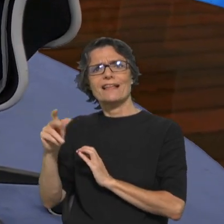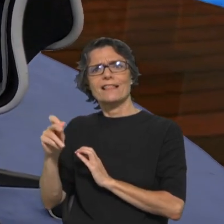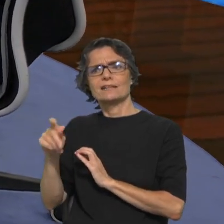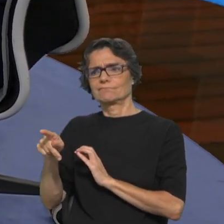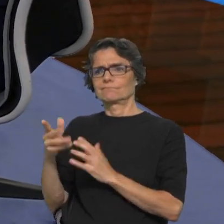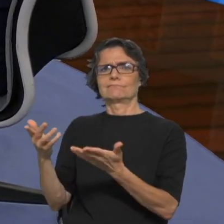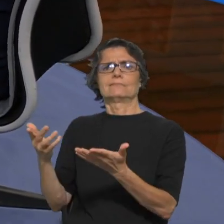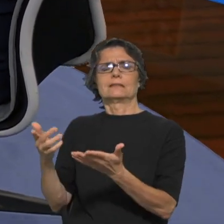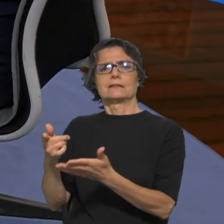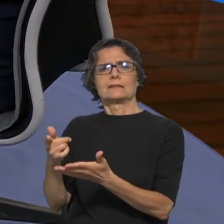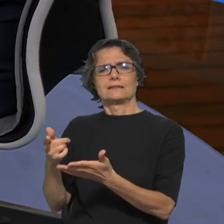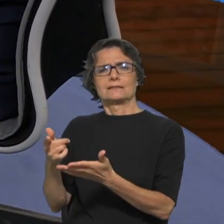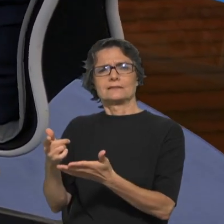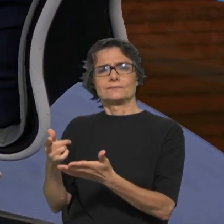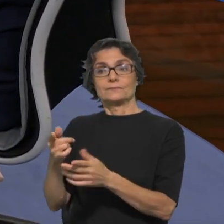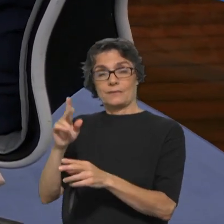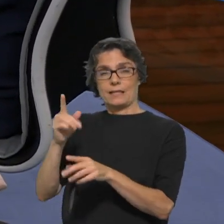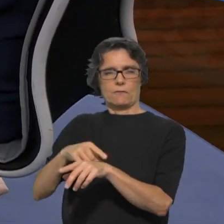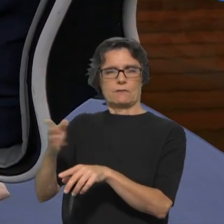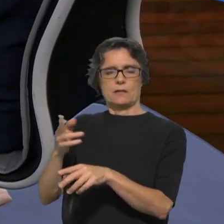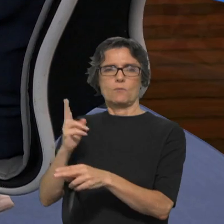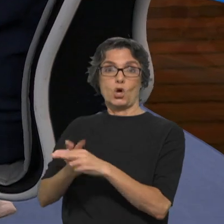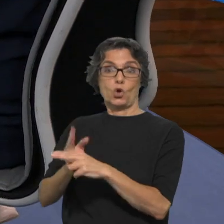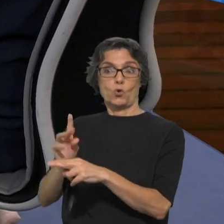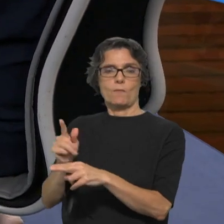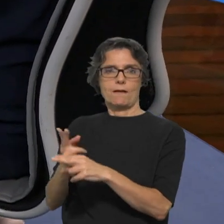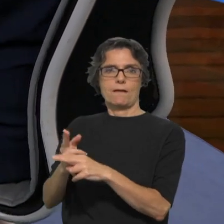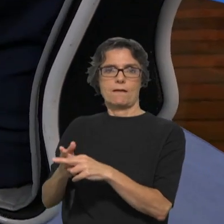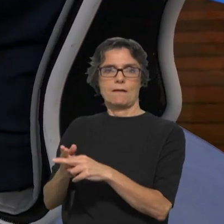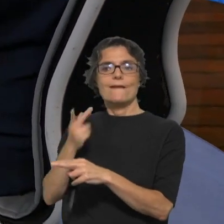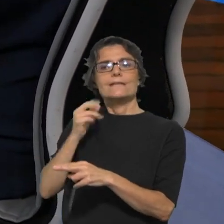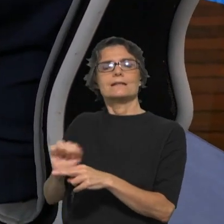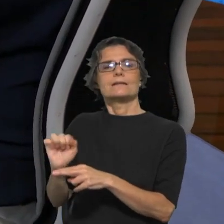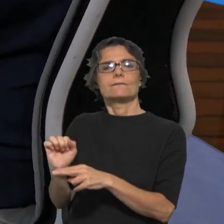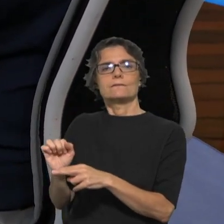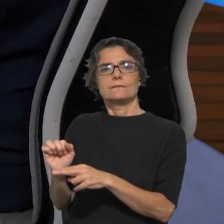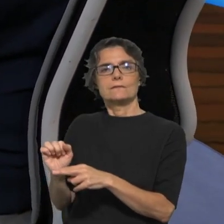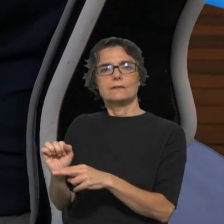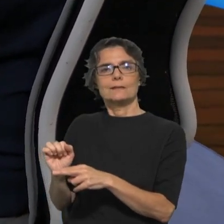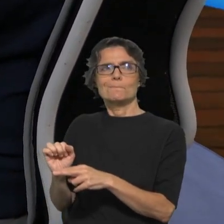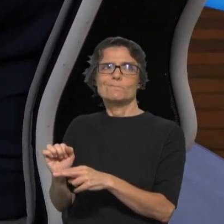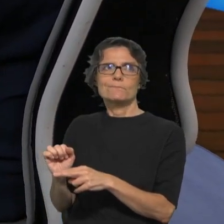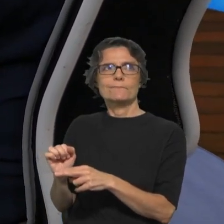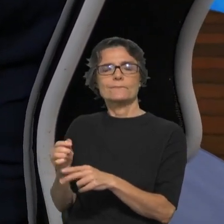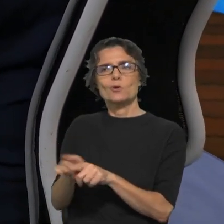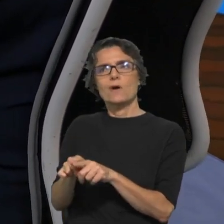fundadora, etc., está em Roma e a vida dela passa a ser uma vida, podíamos dizer hoje em dia, de